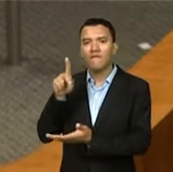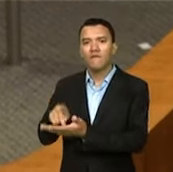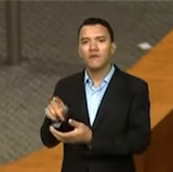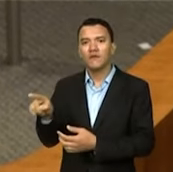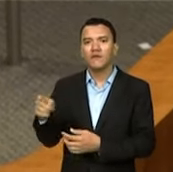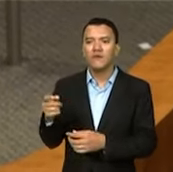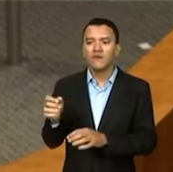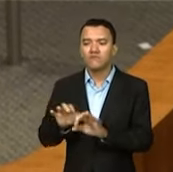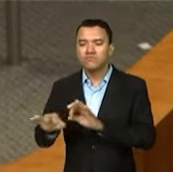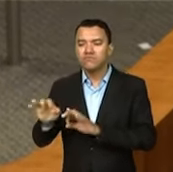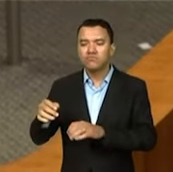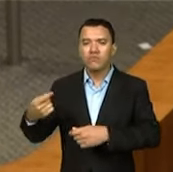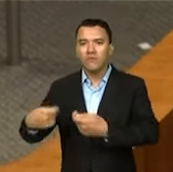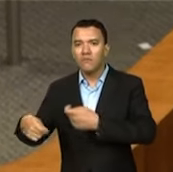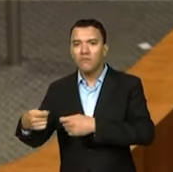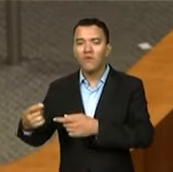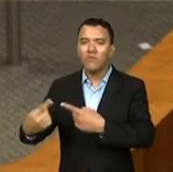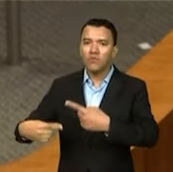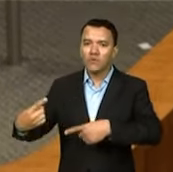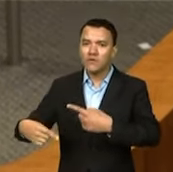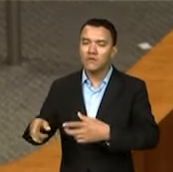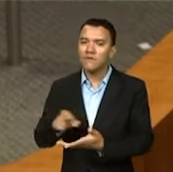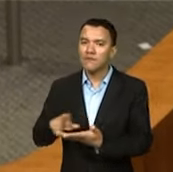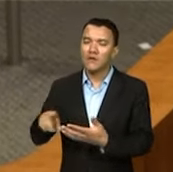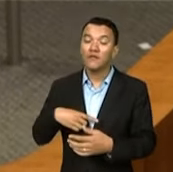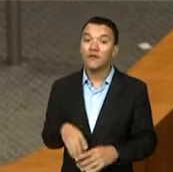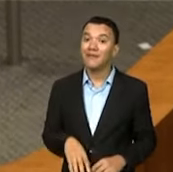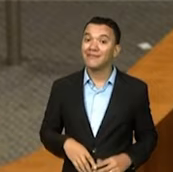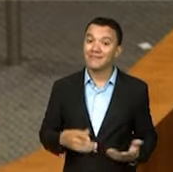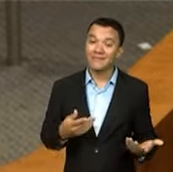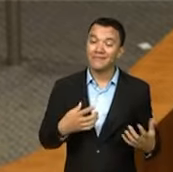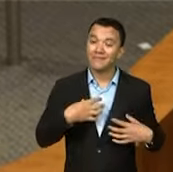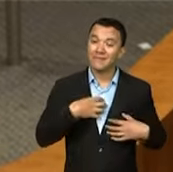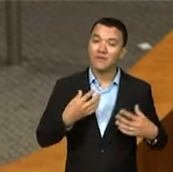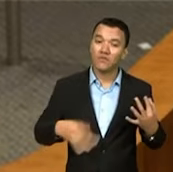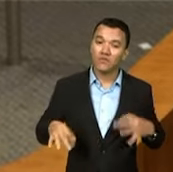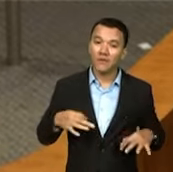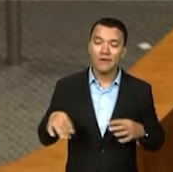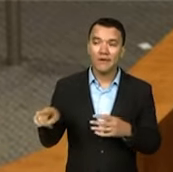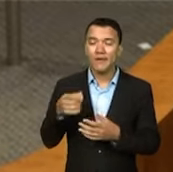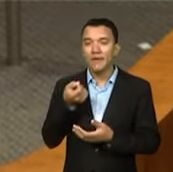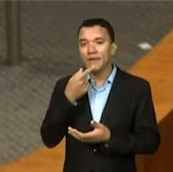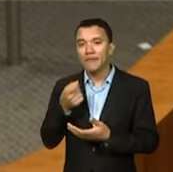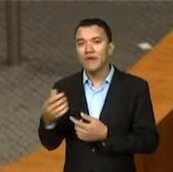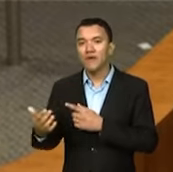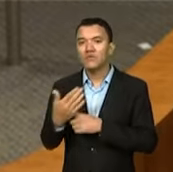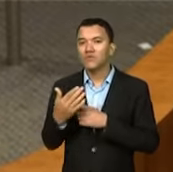grande articulador, e na hora da dor, é o remédio, o socorro